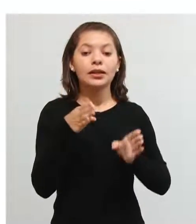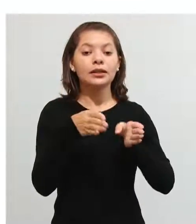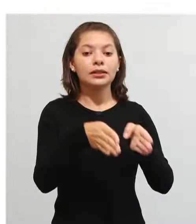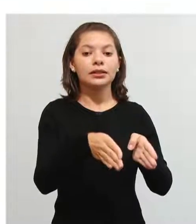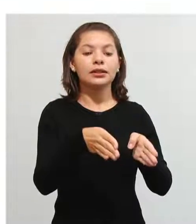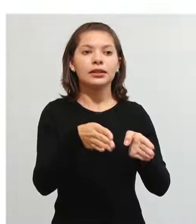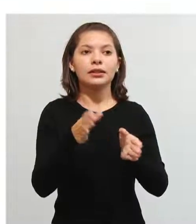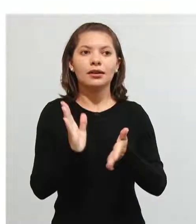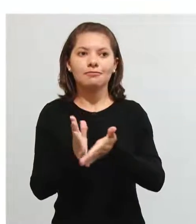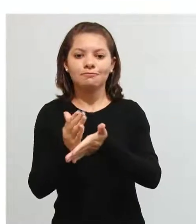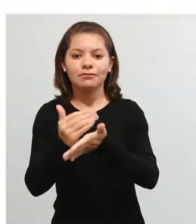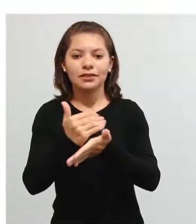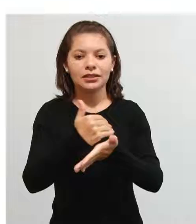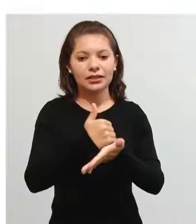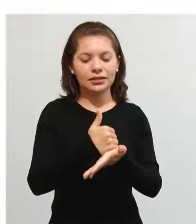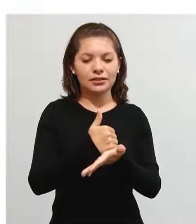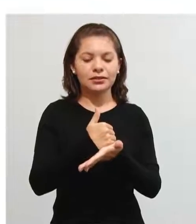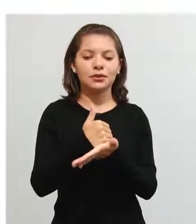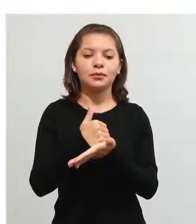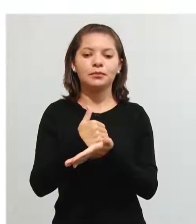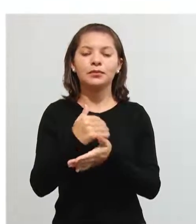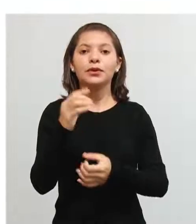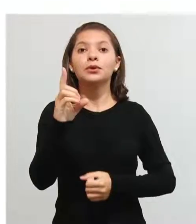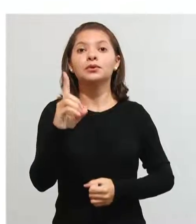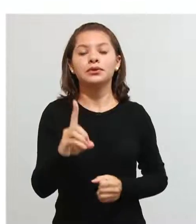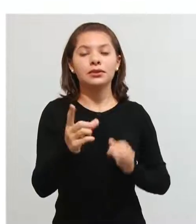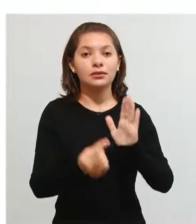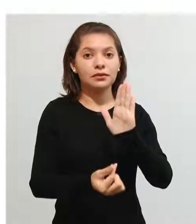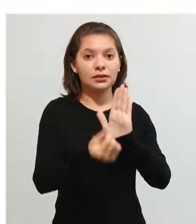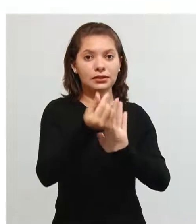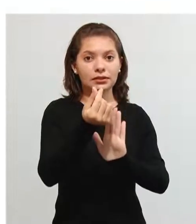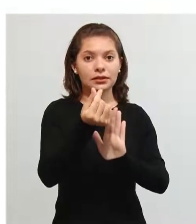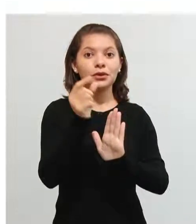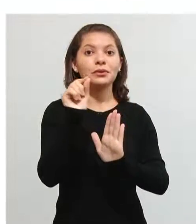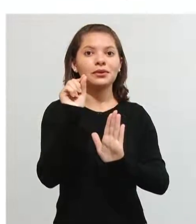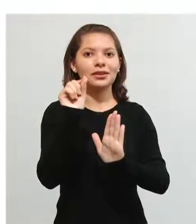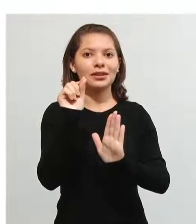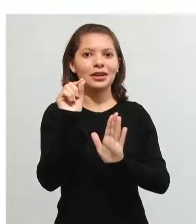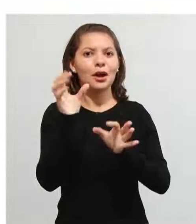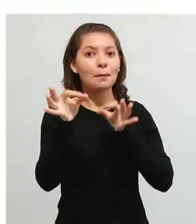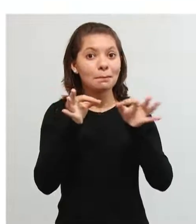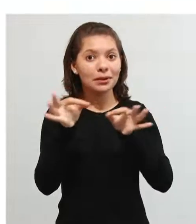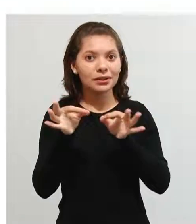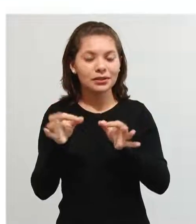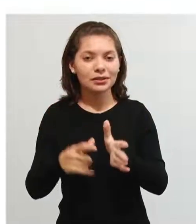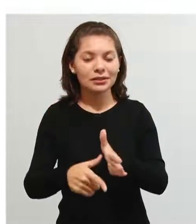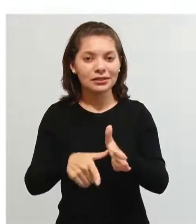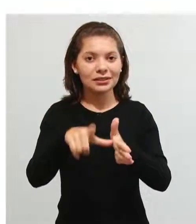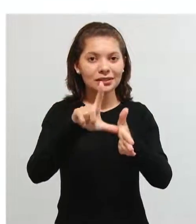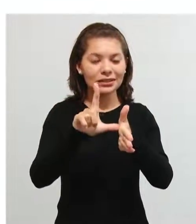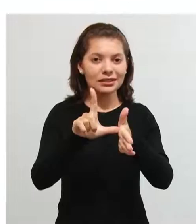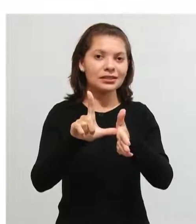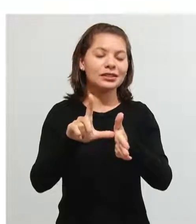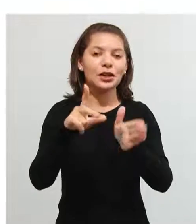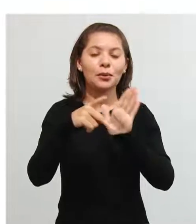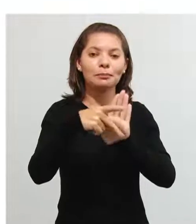da arrecadação, enquanto o direito financeiro está voltado mais para questões de planejamento, para